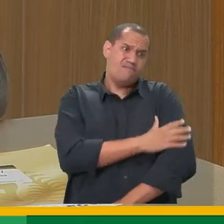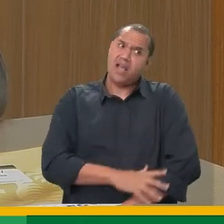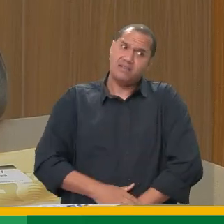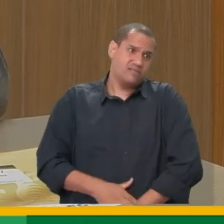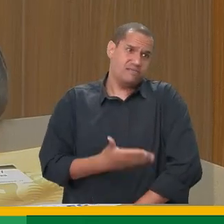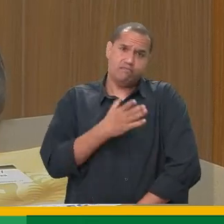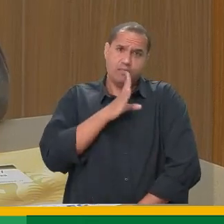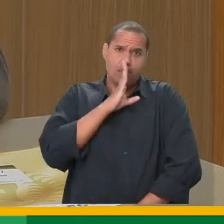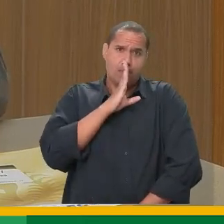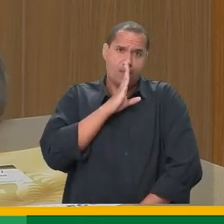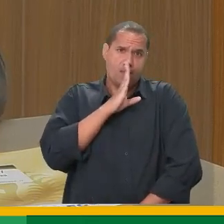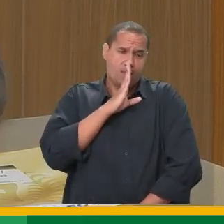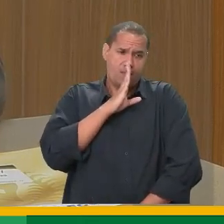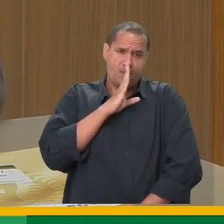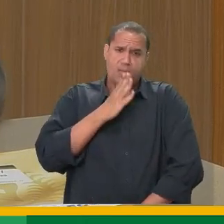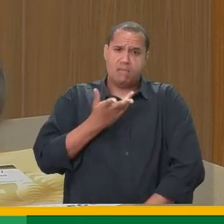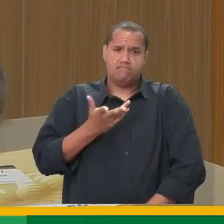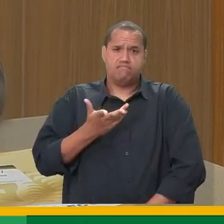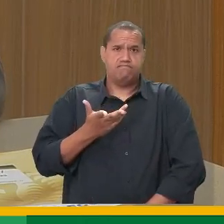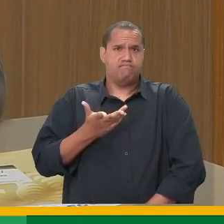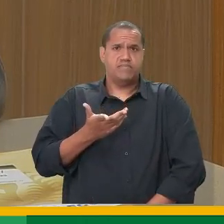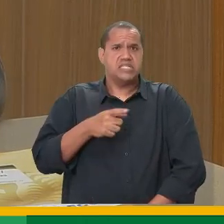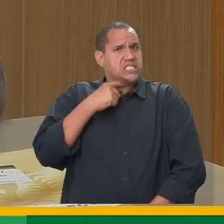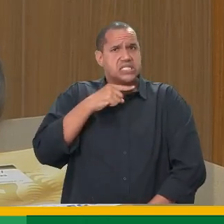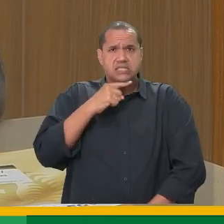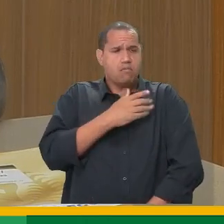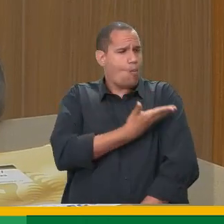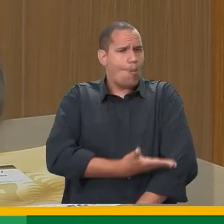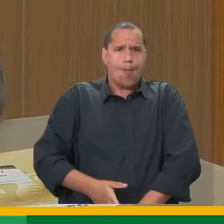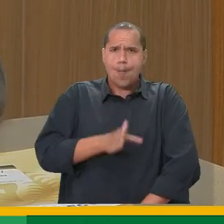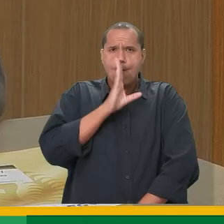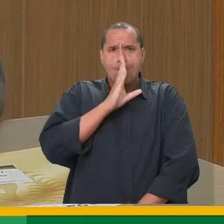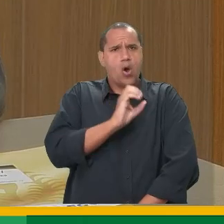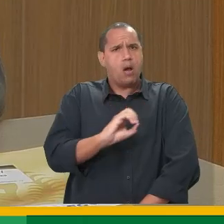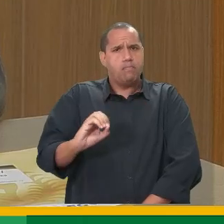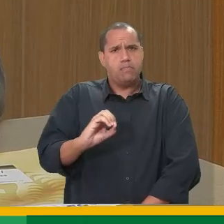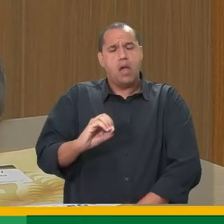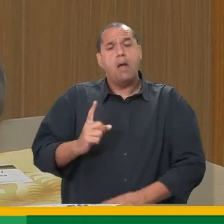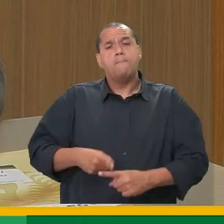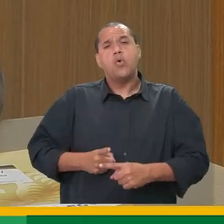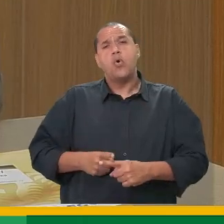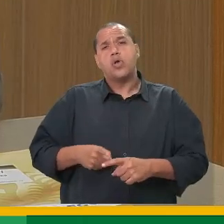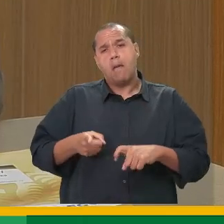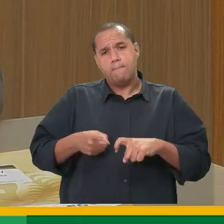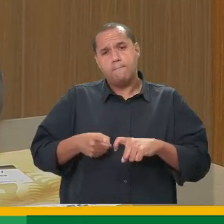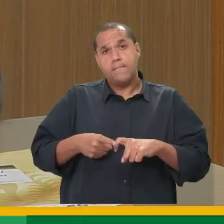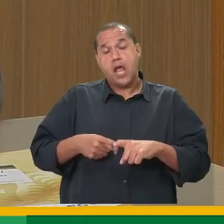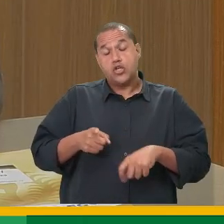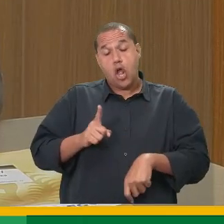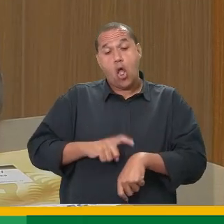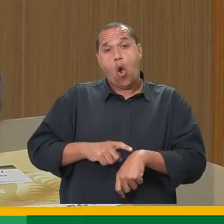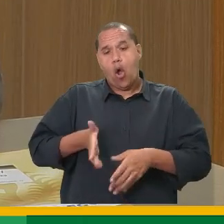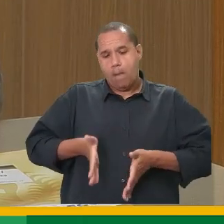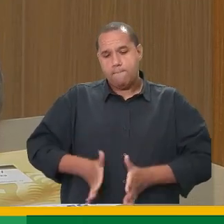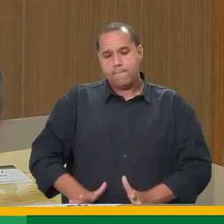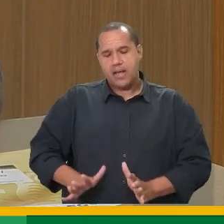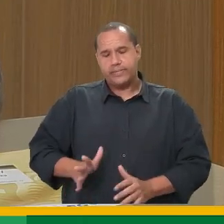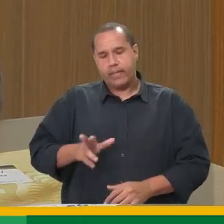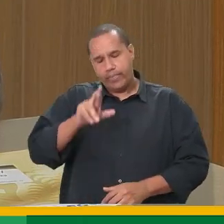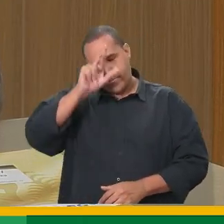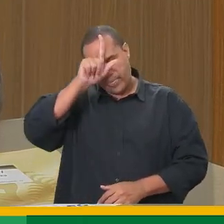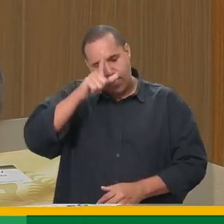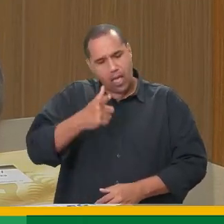dela não ela não tinha movimento no braço o médico rebentou o nervo do braço dela no parto e ela